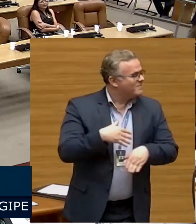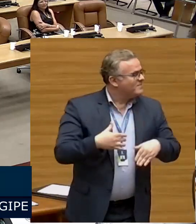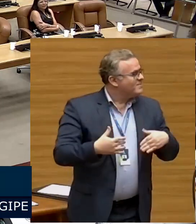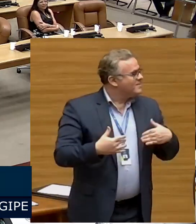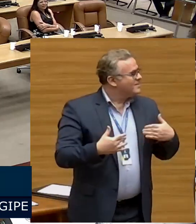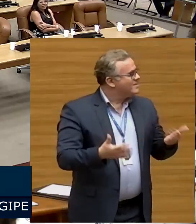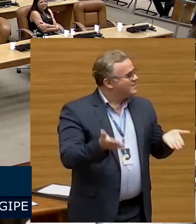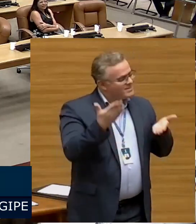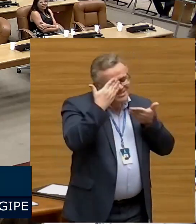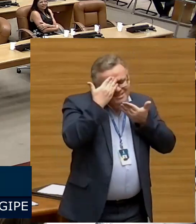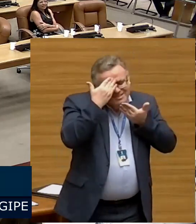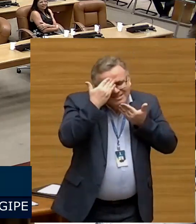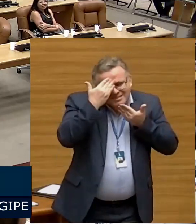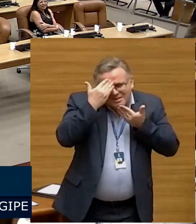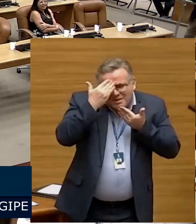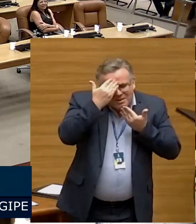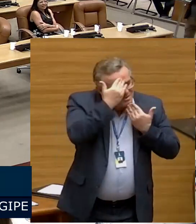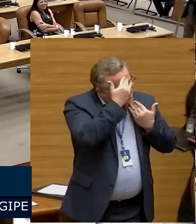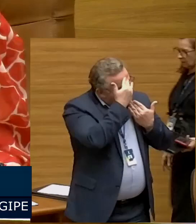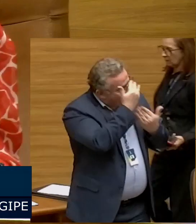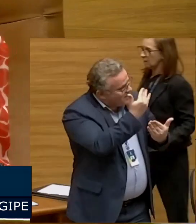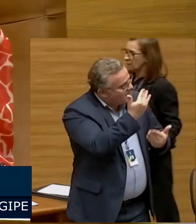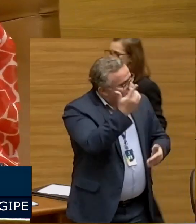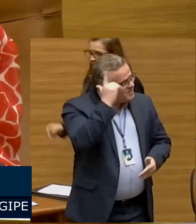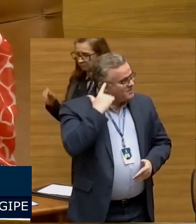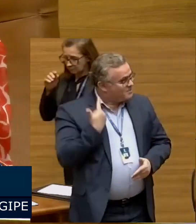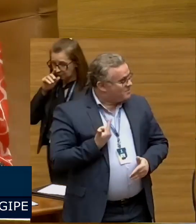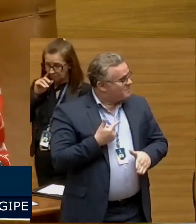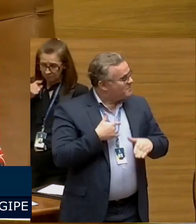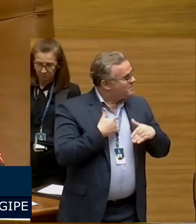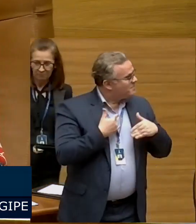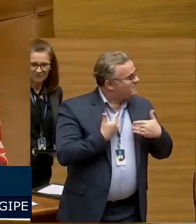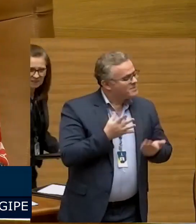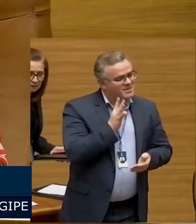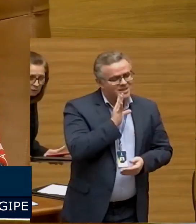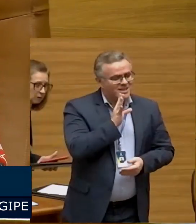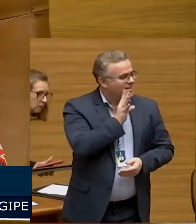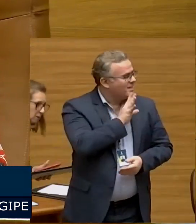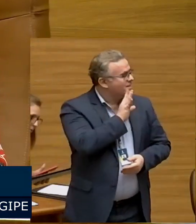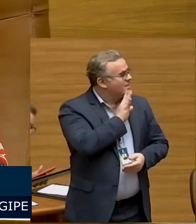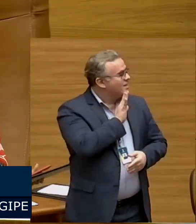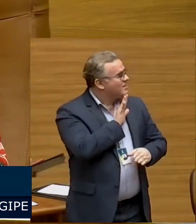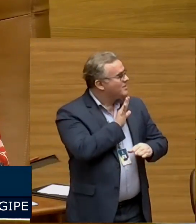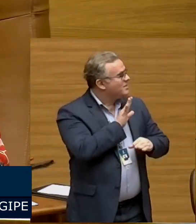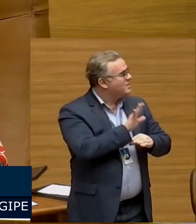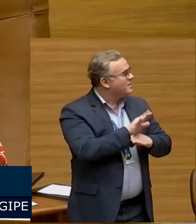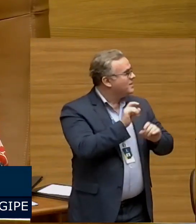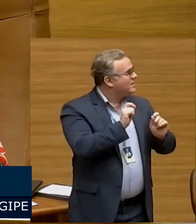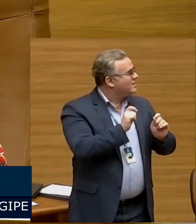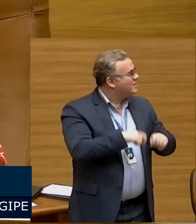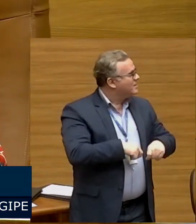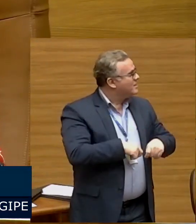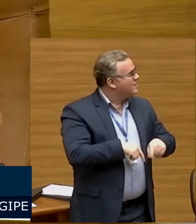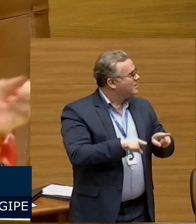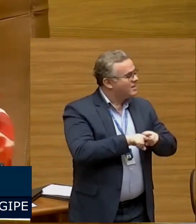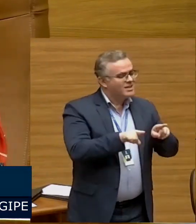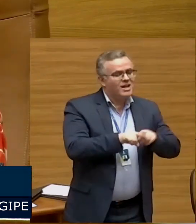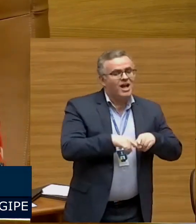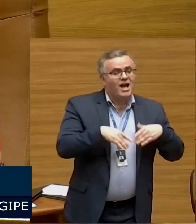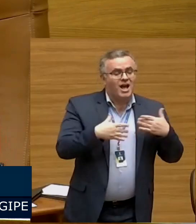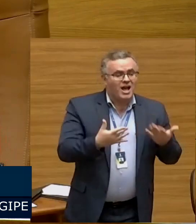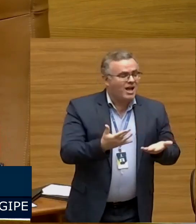Muito, muito obrigada, Lidiane, por sua, né, contribuição. Sim, amanhã.